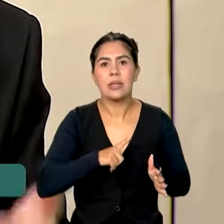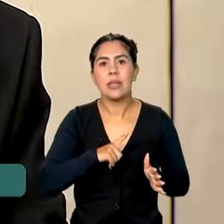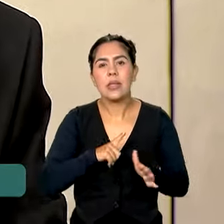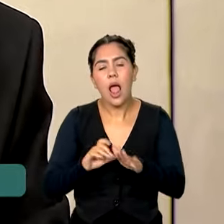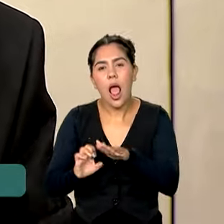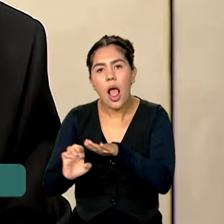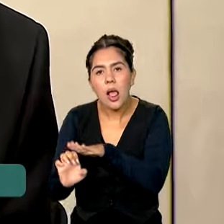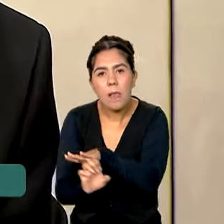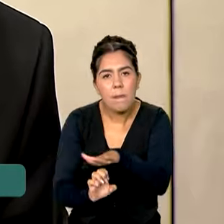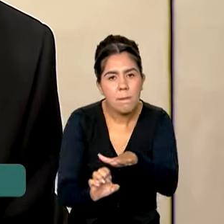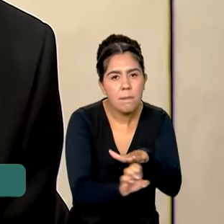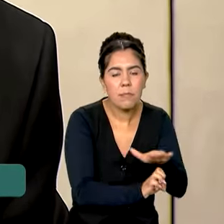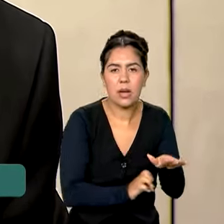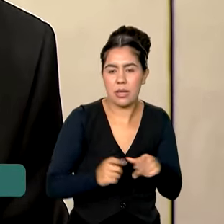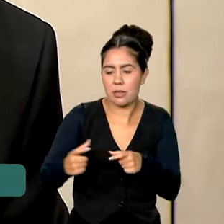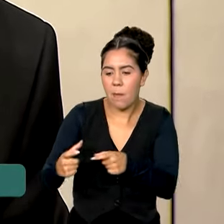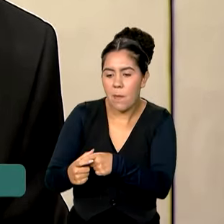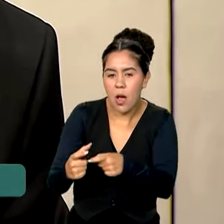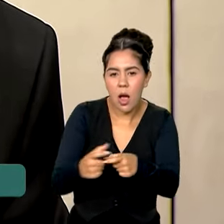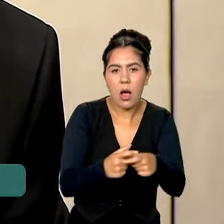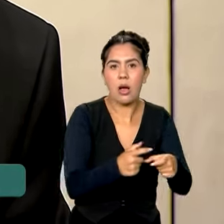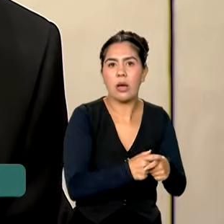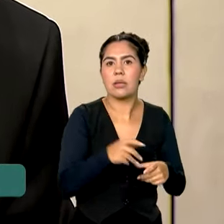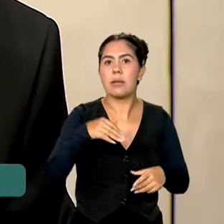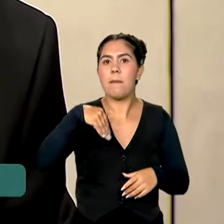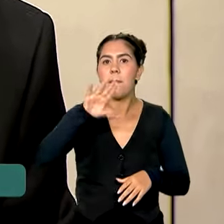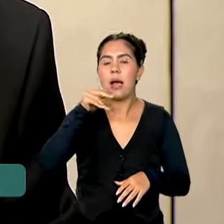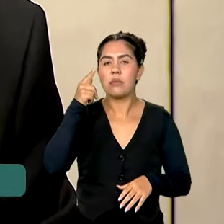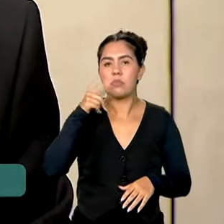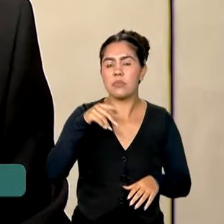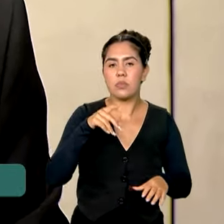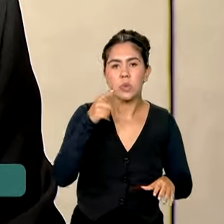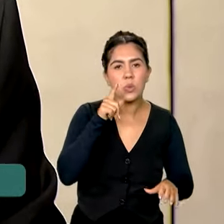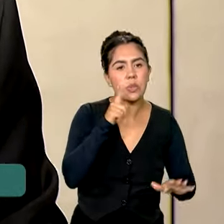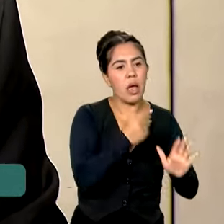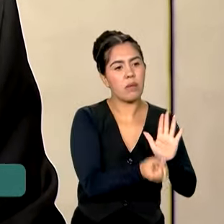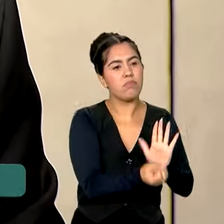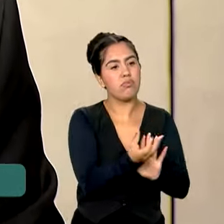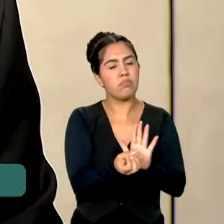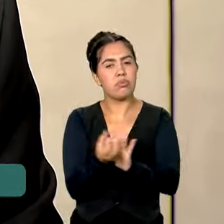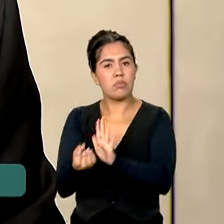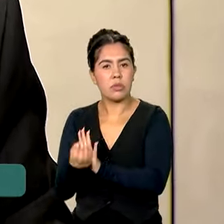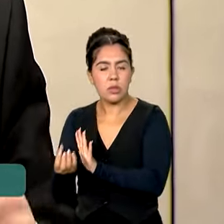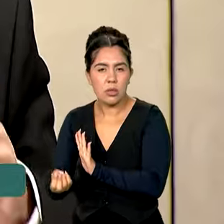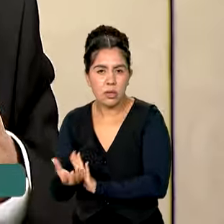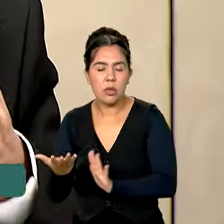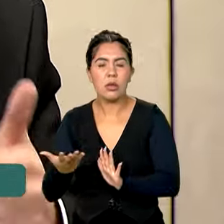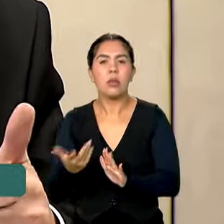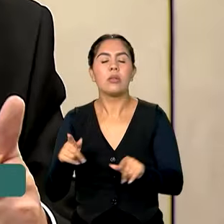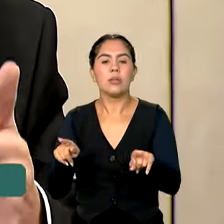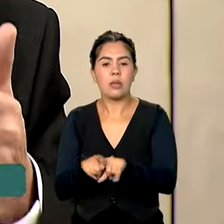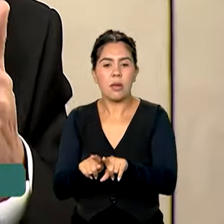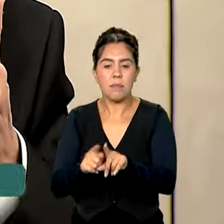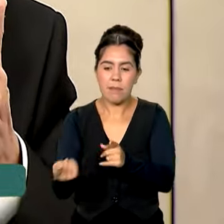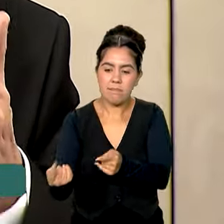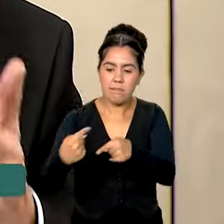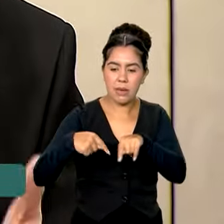tem o novo Brasil mais produtivo, com recursos, com a grande parceria